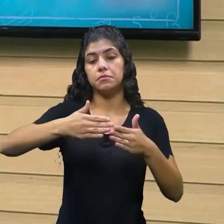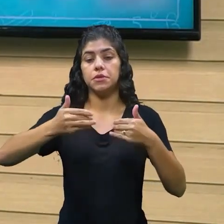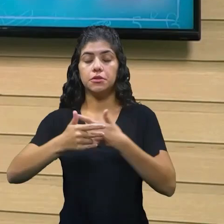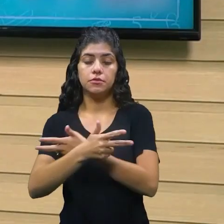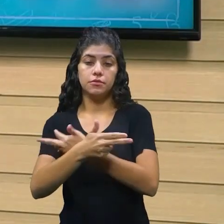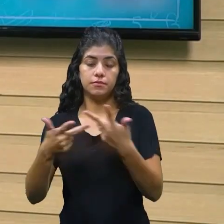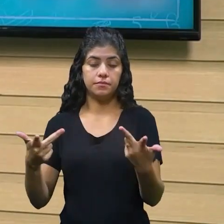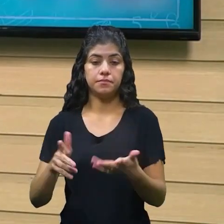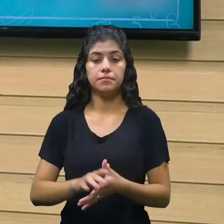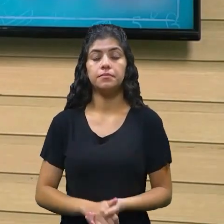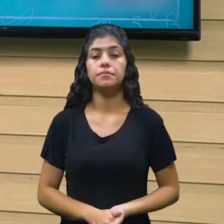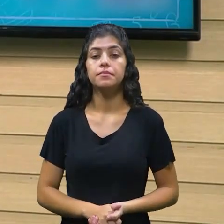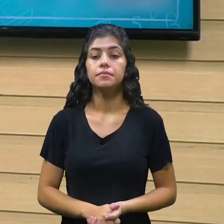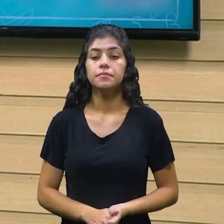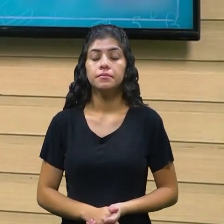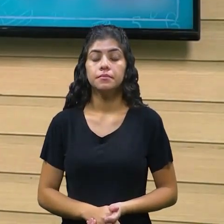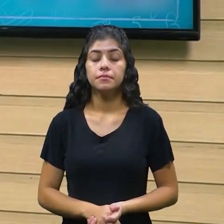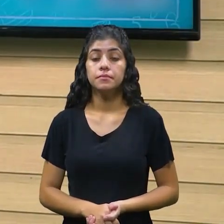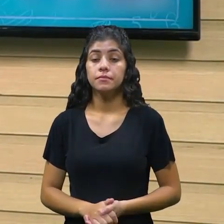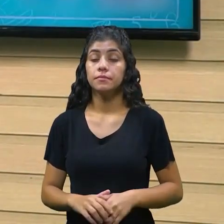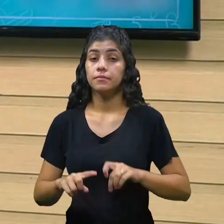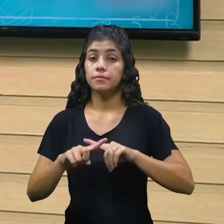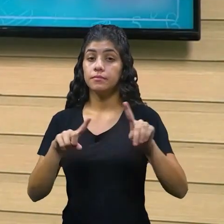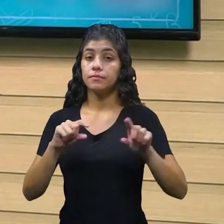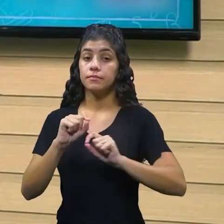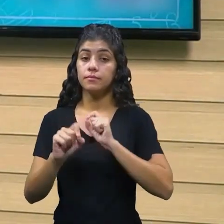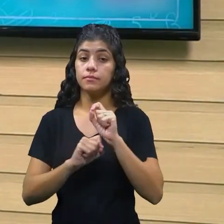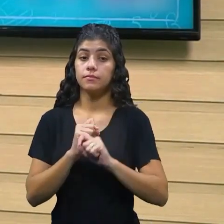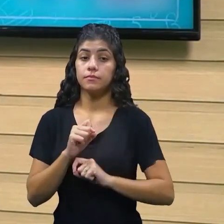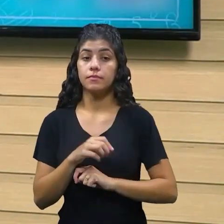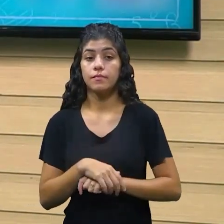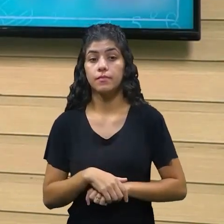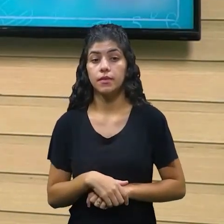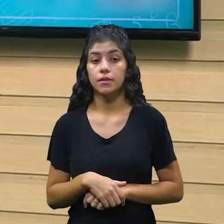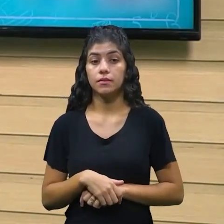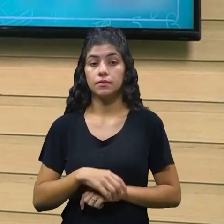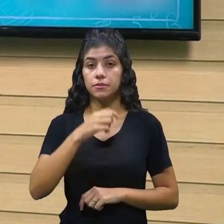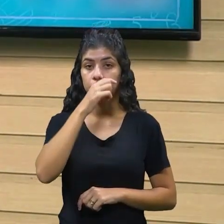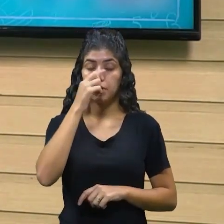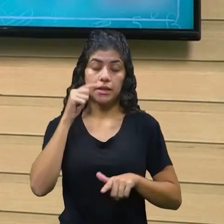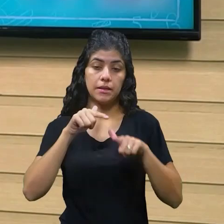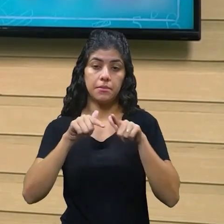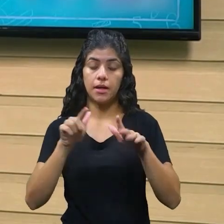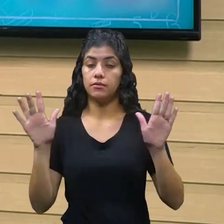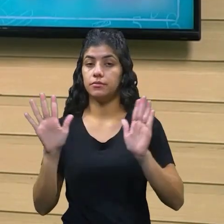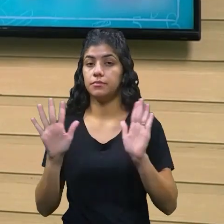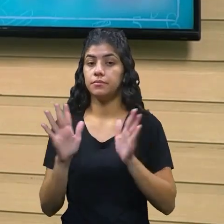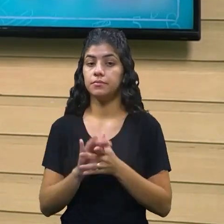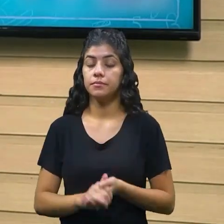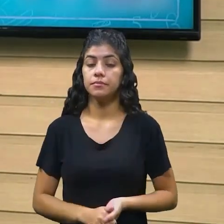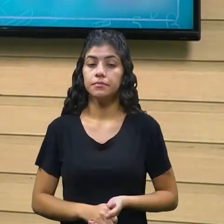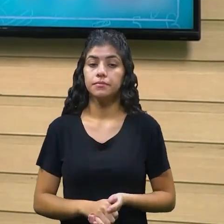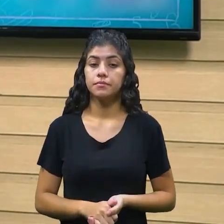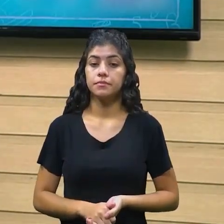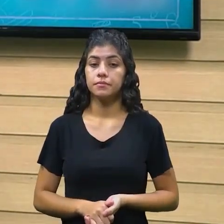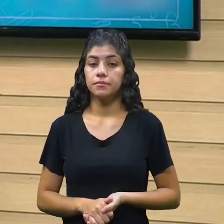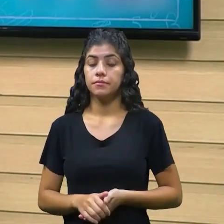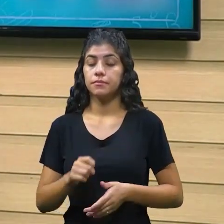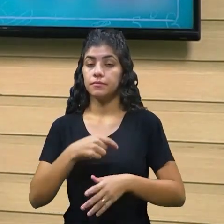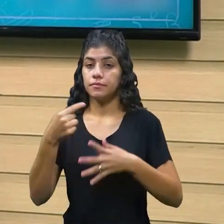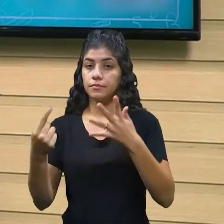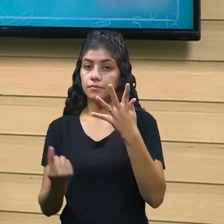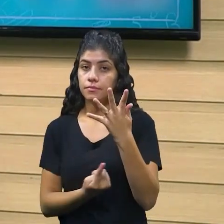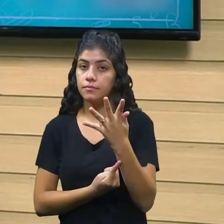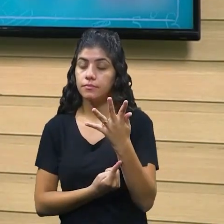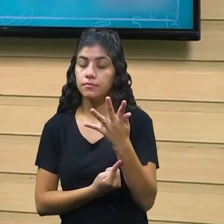enfim. Só que para a física, isso não é considerado trabalho. Vale lembrar que esses contrapontos são importantes